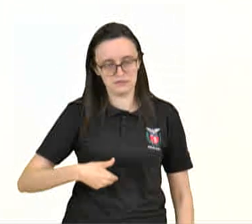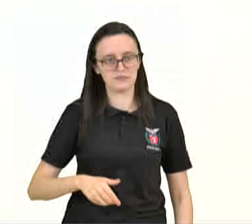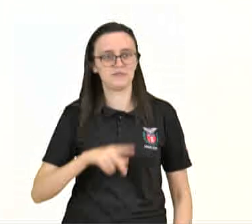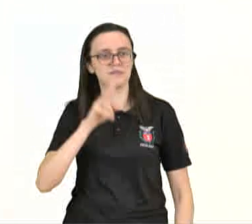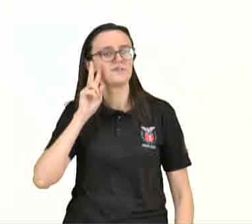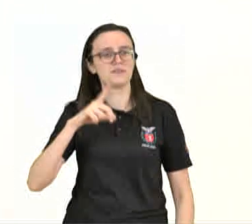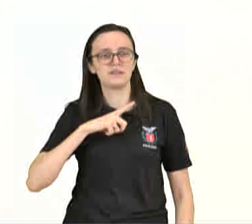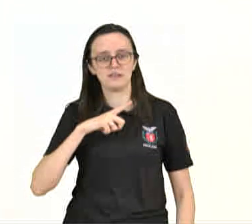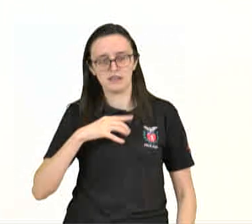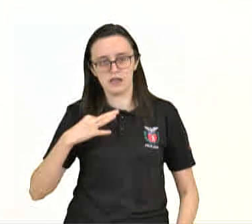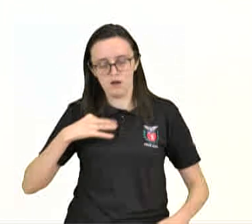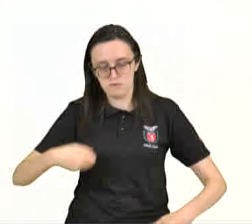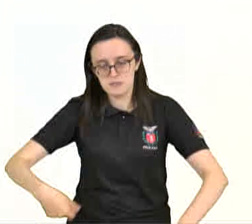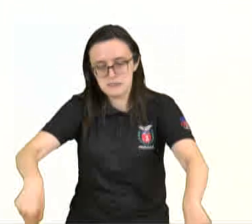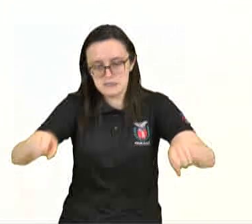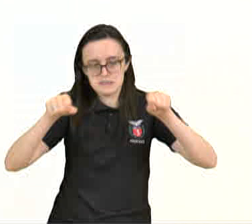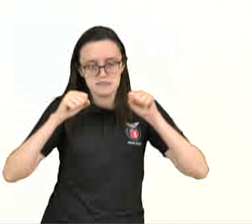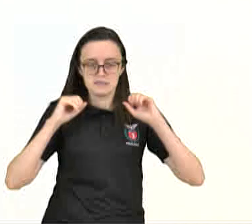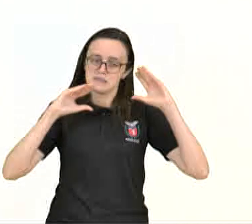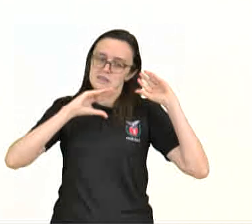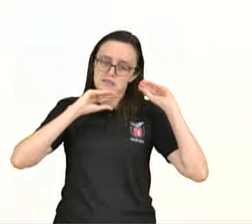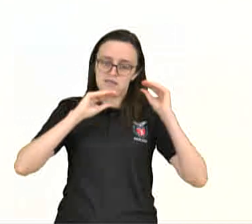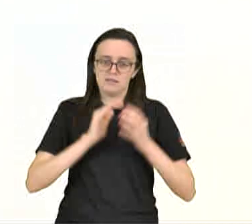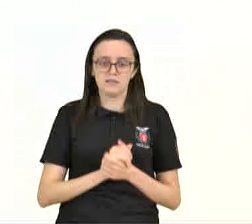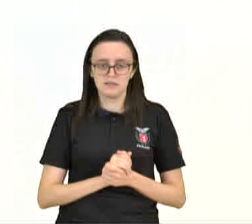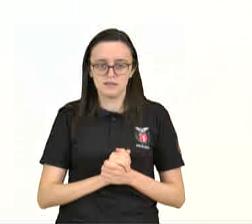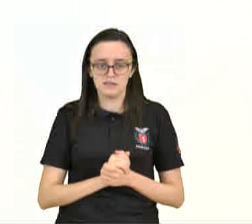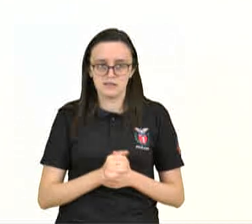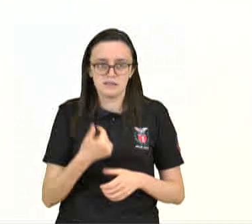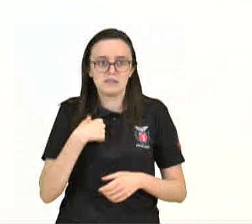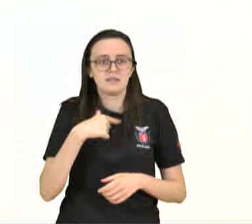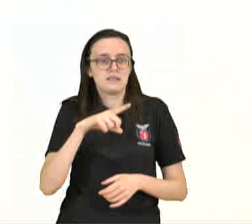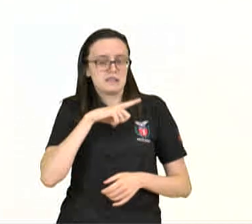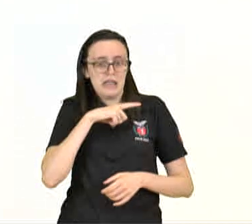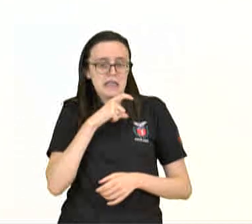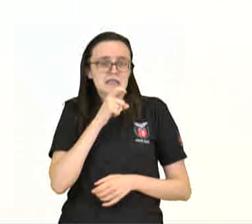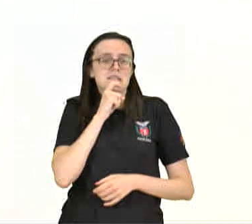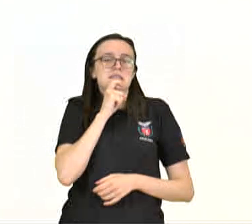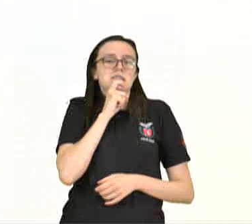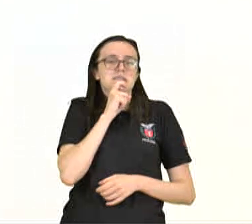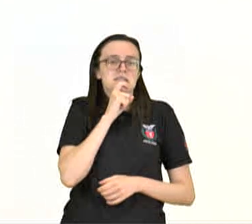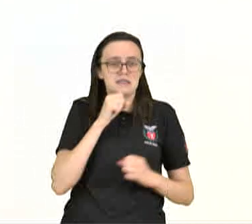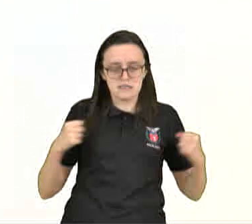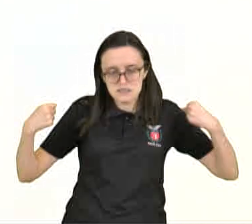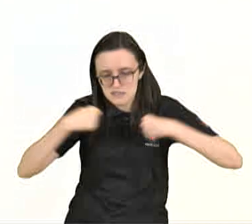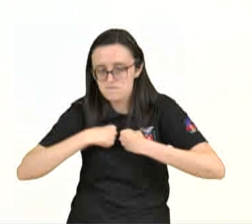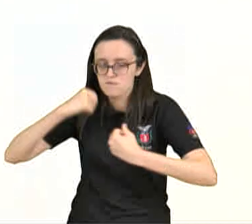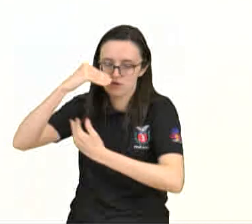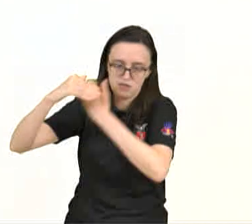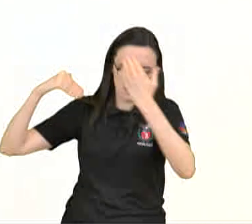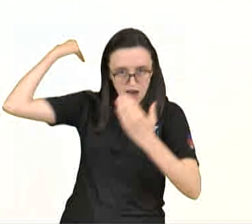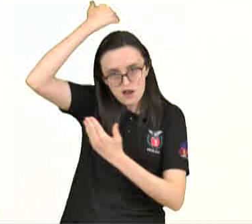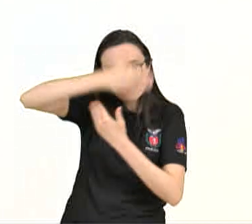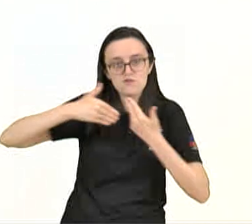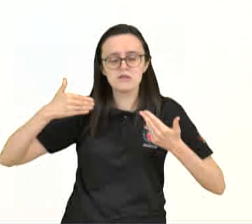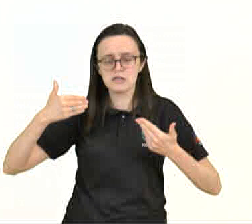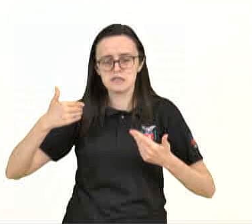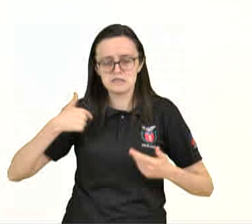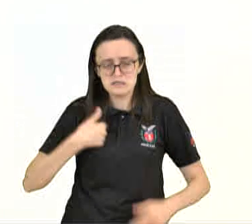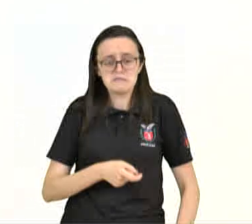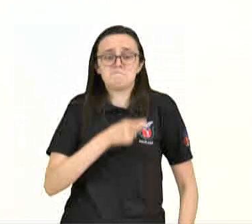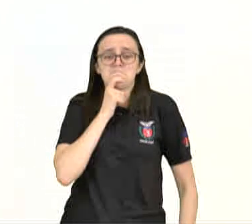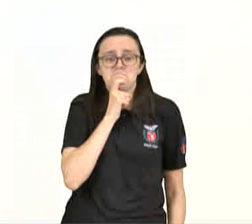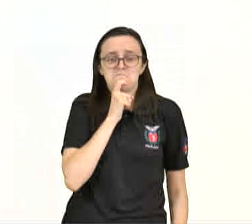está lá na cama com cobertores, tenho frio. Cheio de blusa e cachecol, não sei o quê, tenho